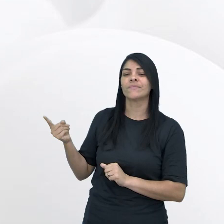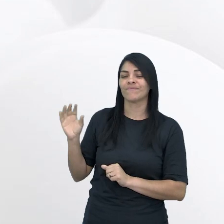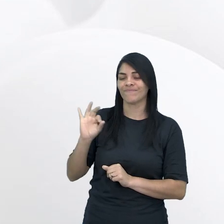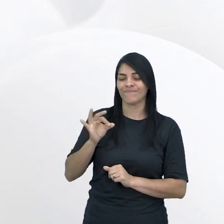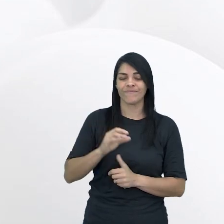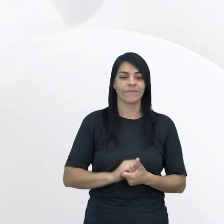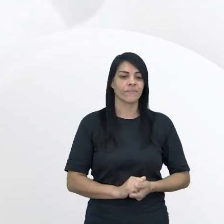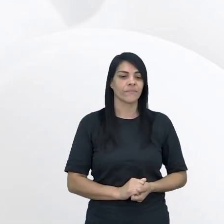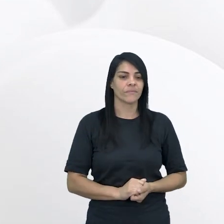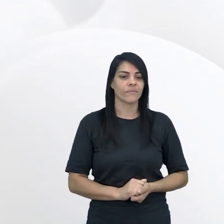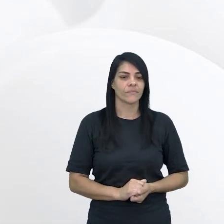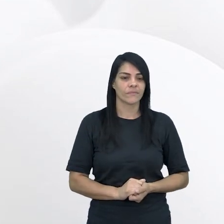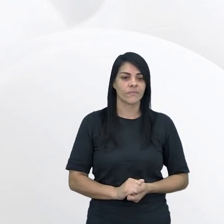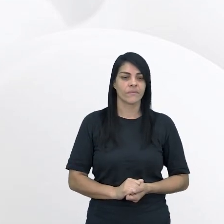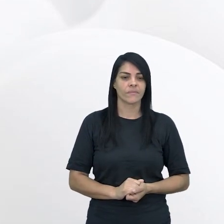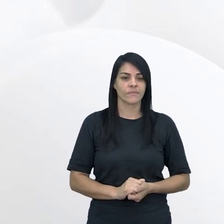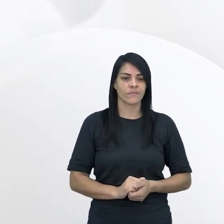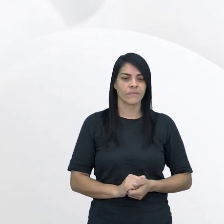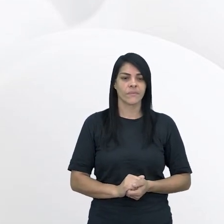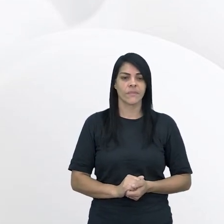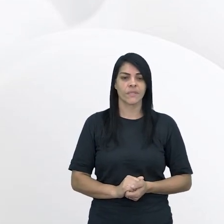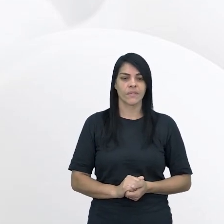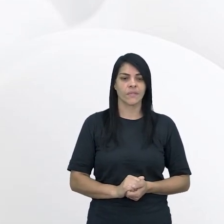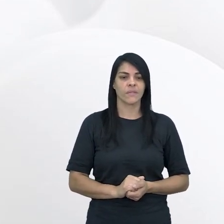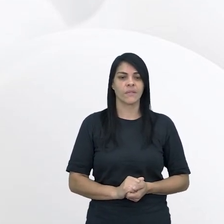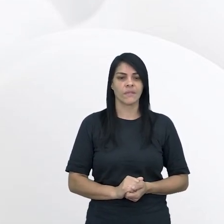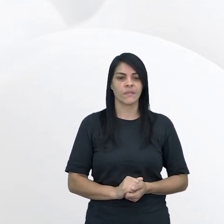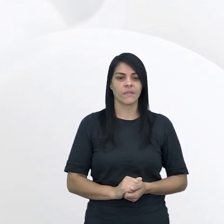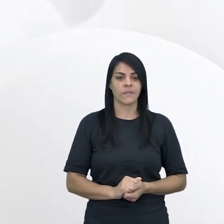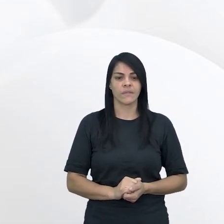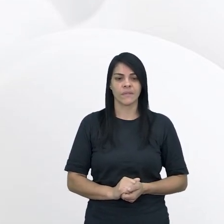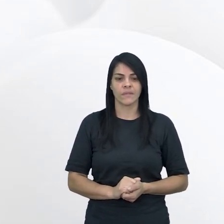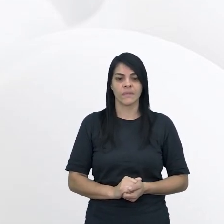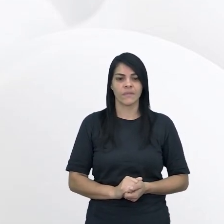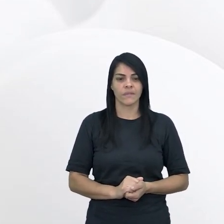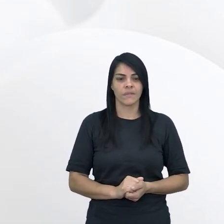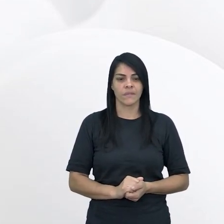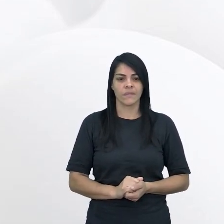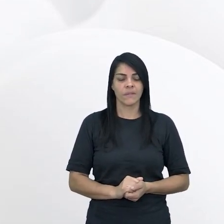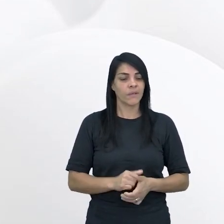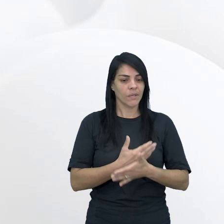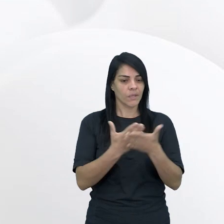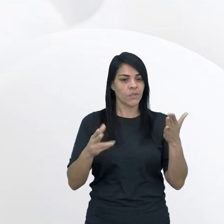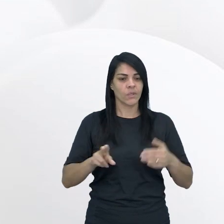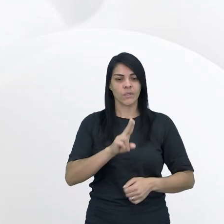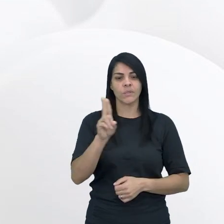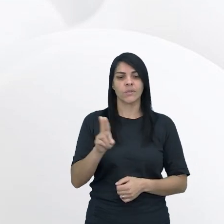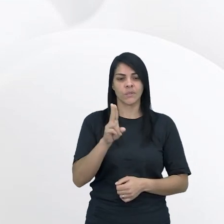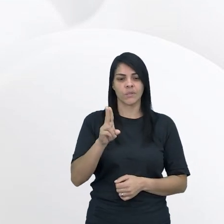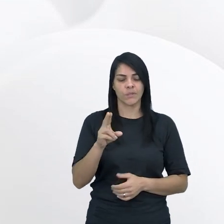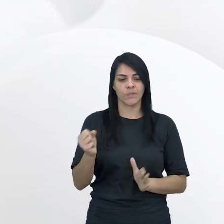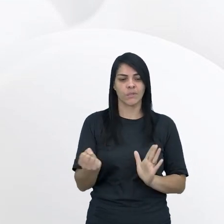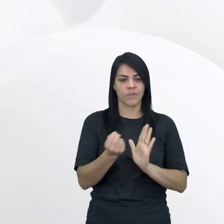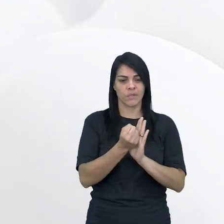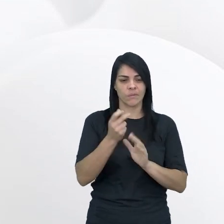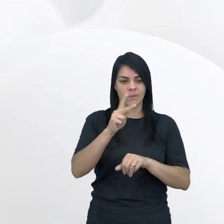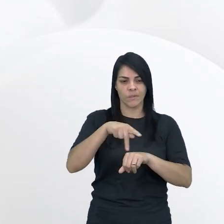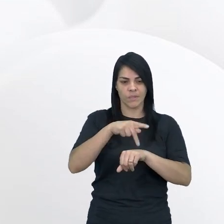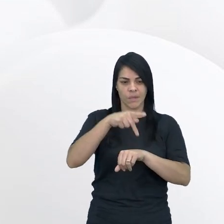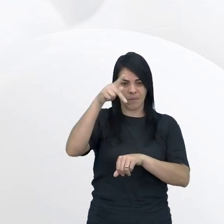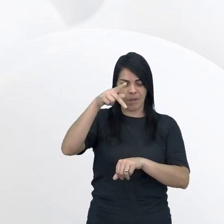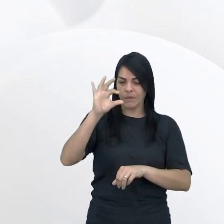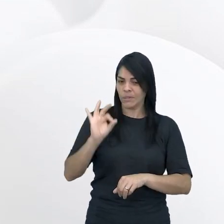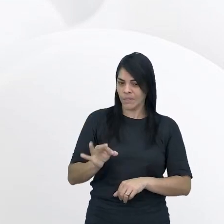Isso. Volta o antes, isso. Não, a gente está utilizando aí símbolos pascais,